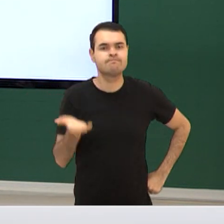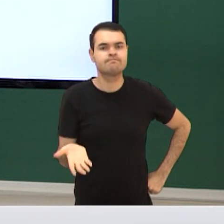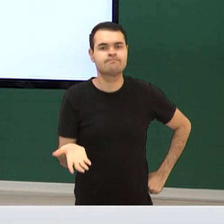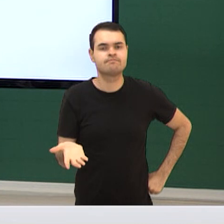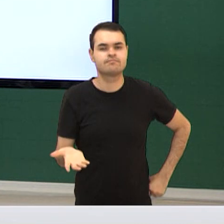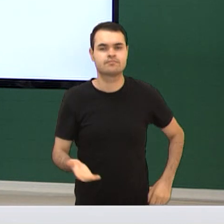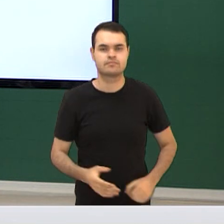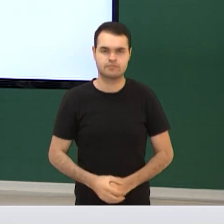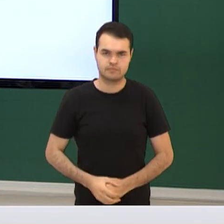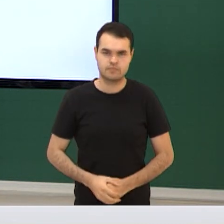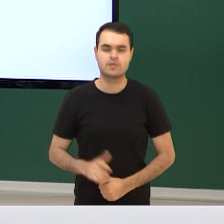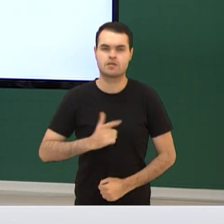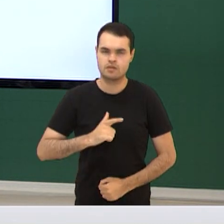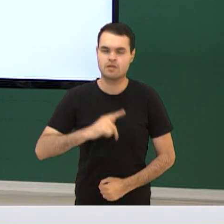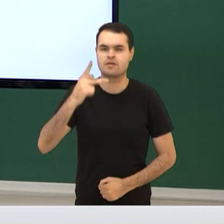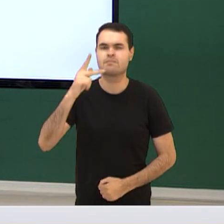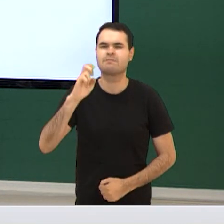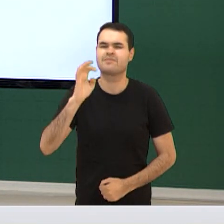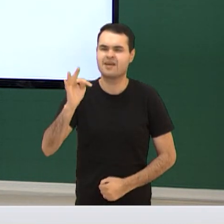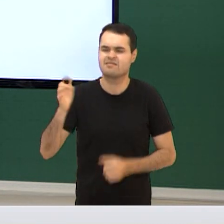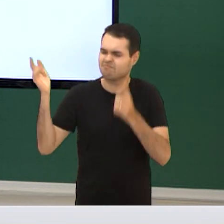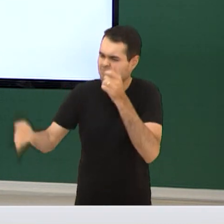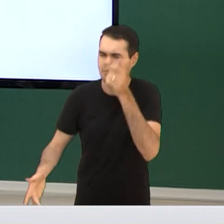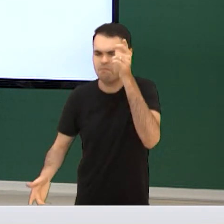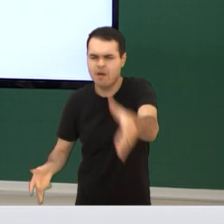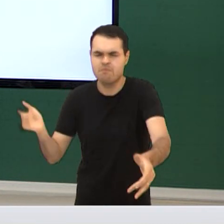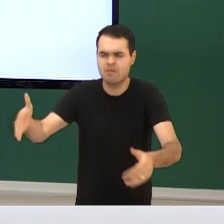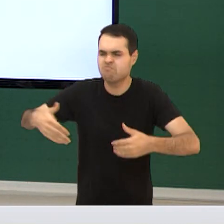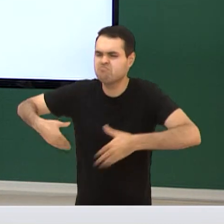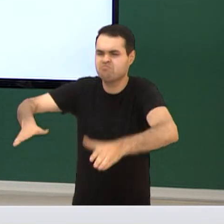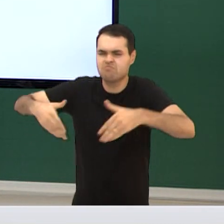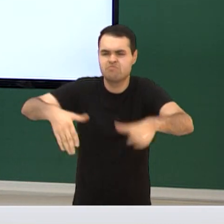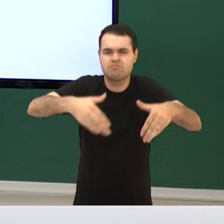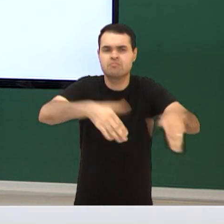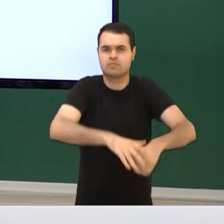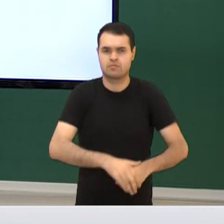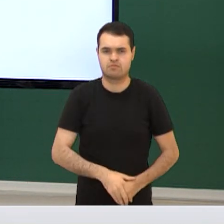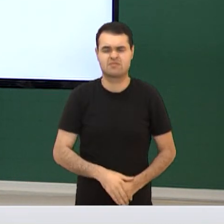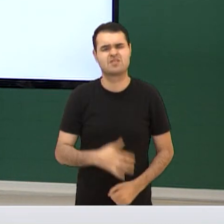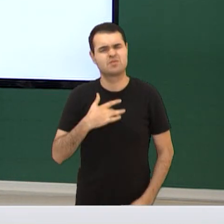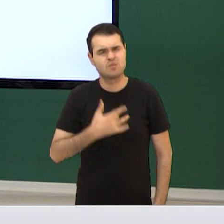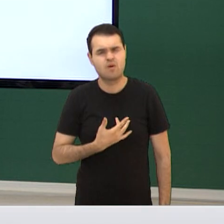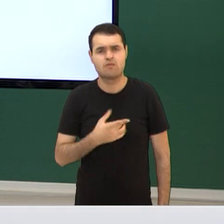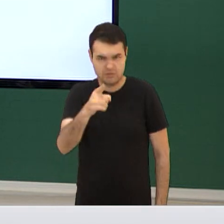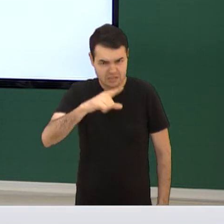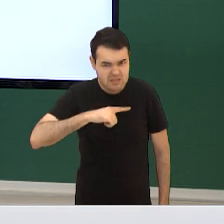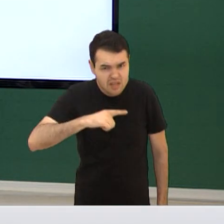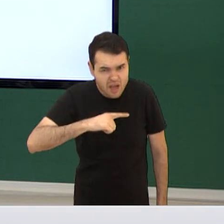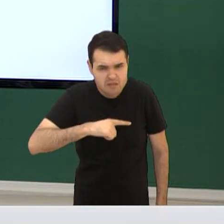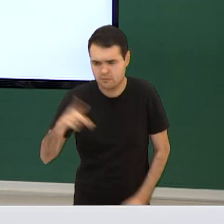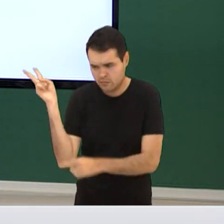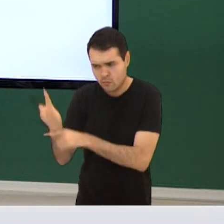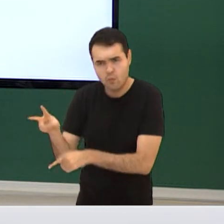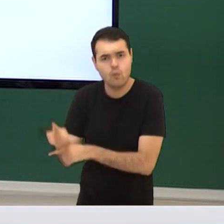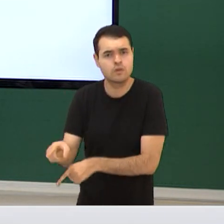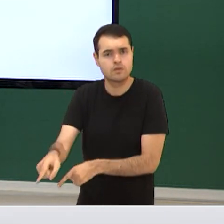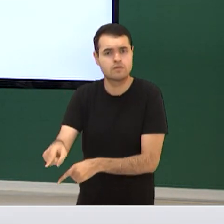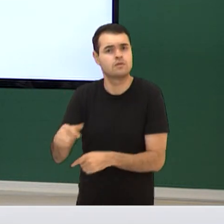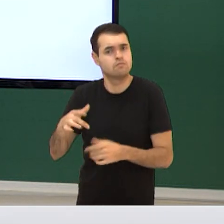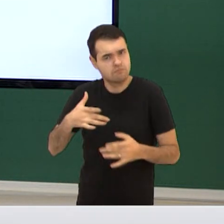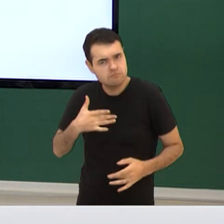sendo abandonados. Olha que dó, gente, que pena. Se você tem um, cuida dele, viu? Cuida porque ele merece todo amor e